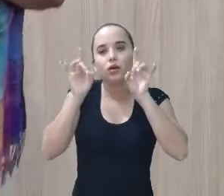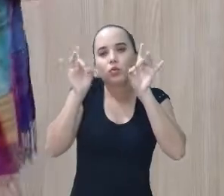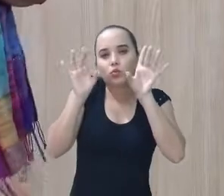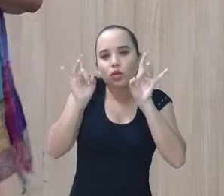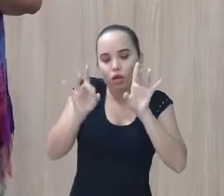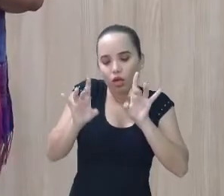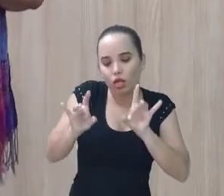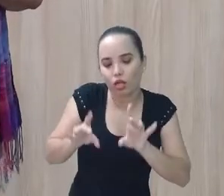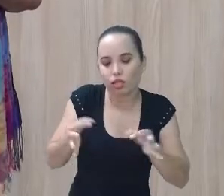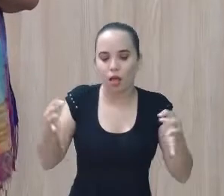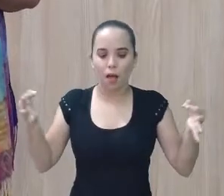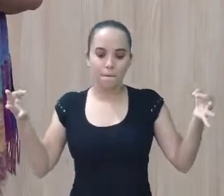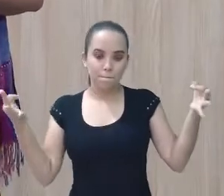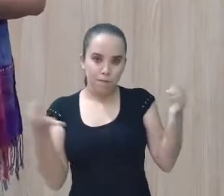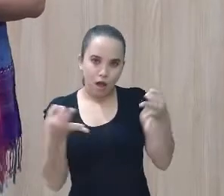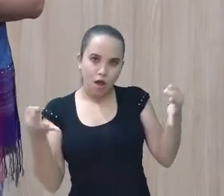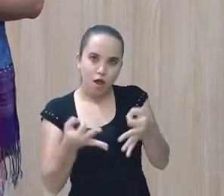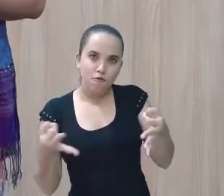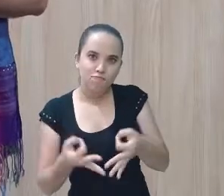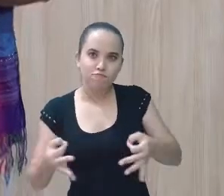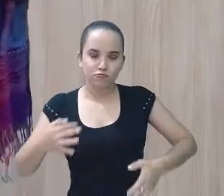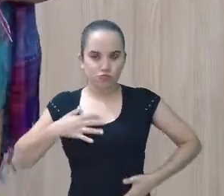perfeição, né?